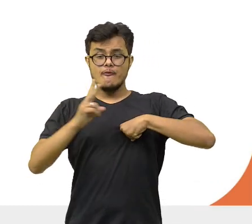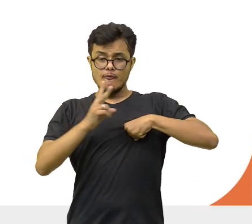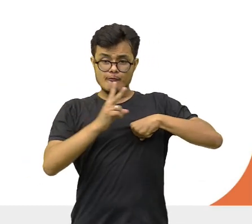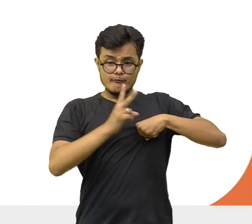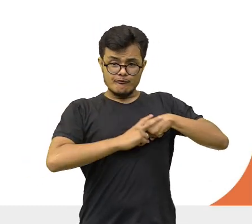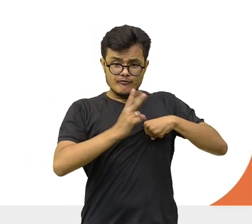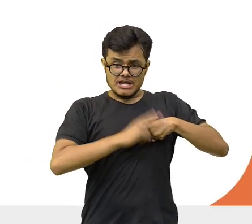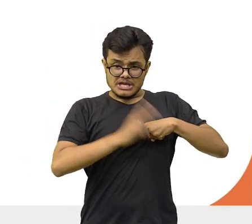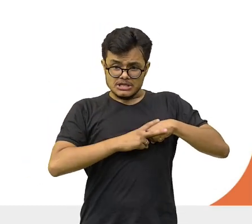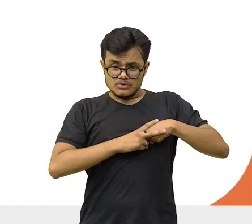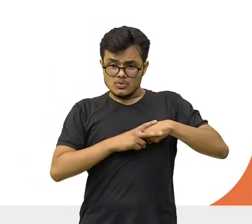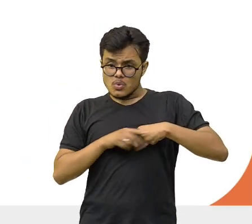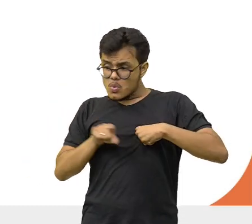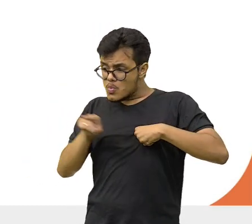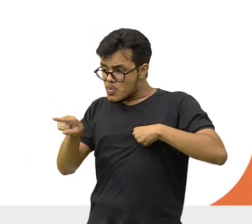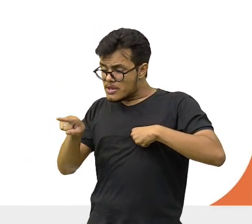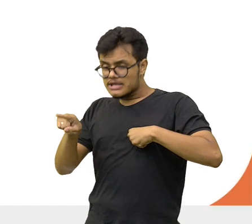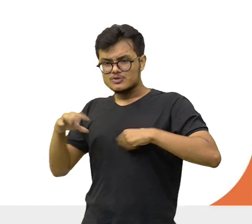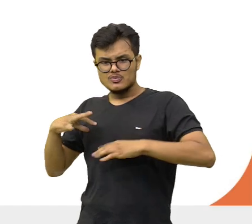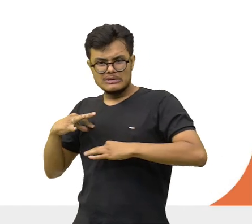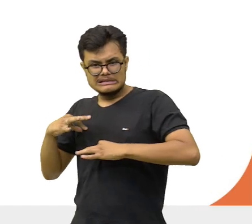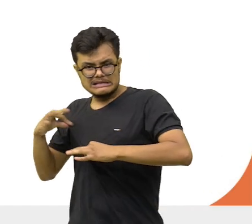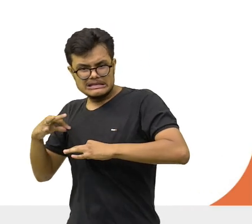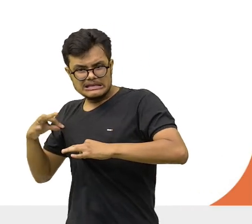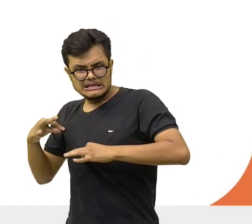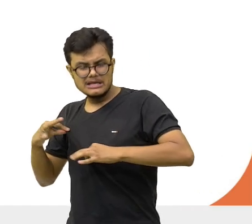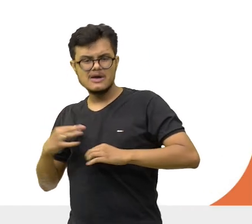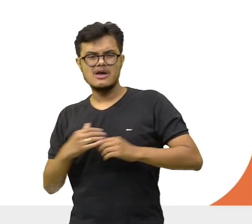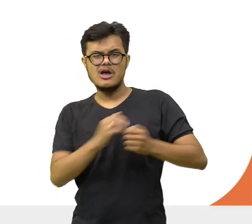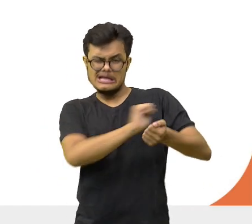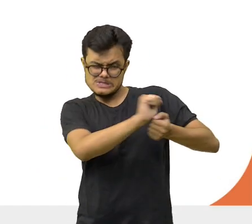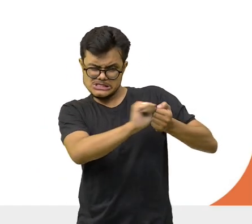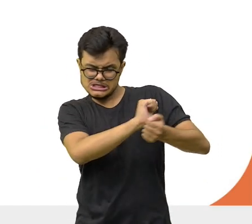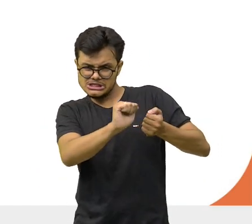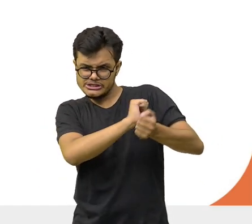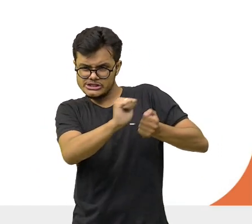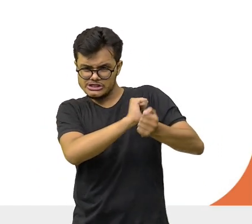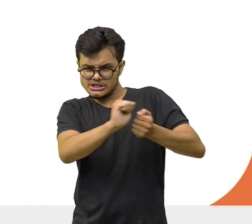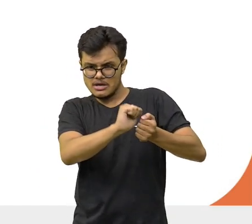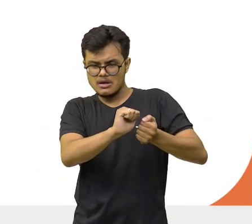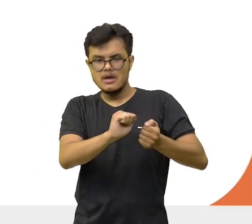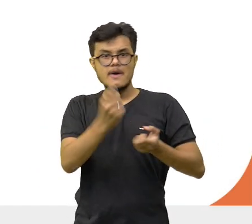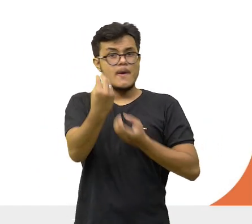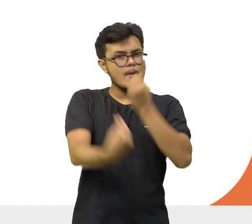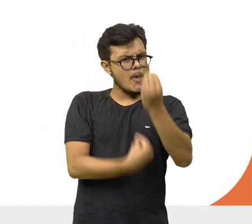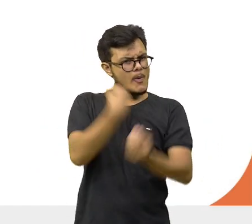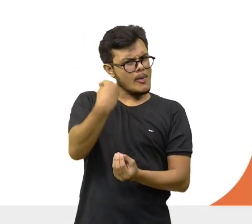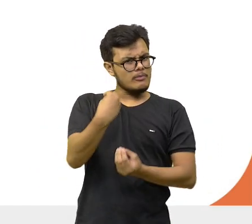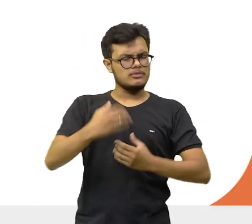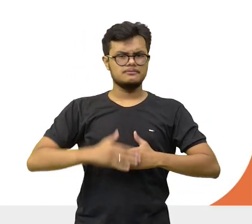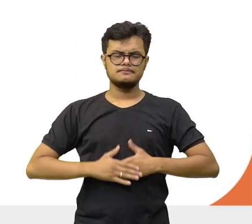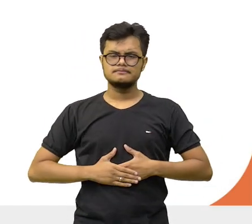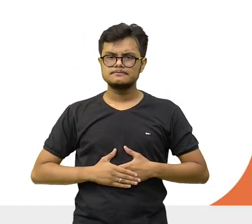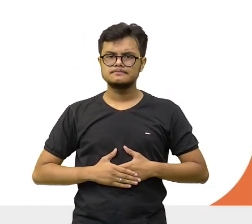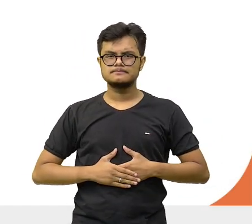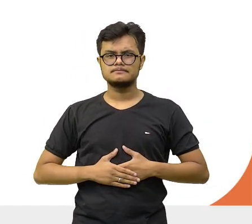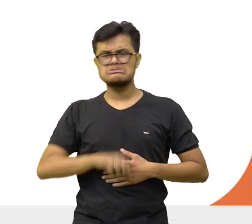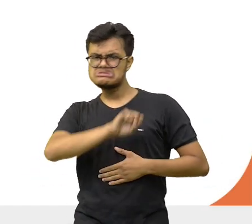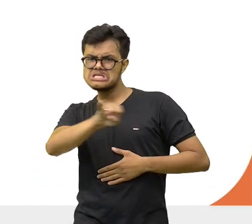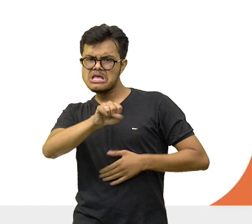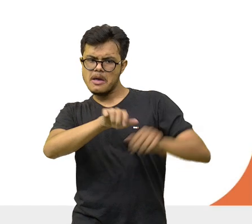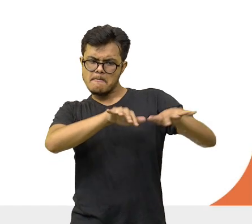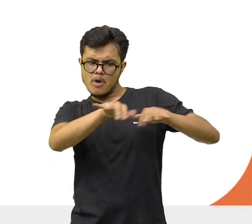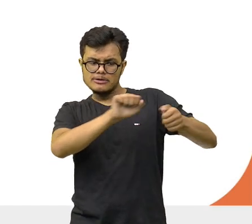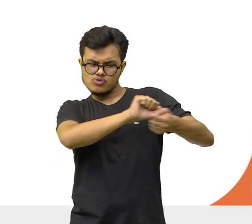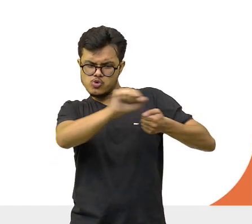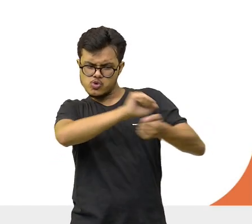lã, e atritar aqui, olha o fenômeno do atrito acontecendo. E nesse processo de atritar um no outro,